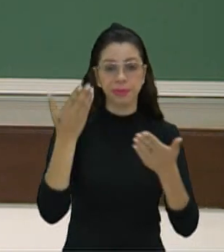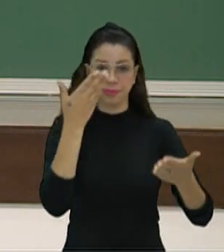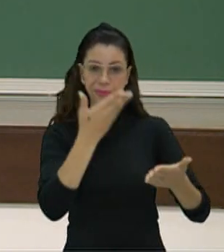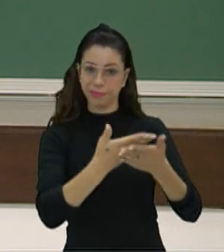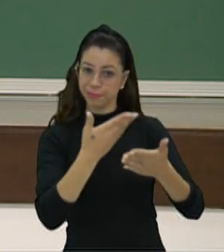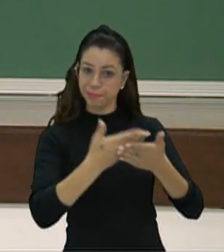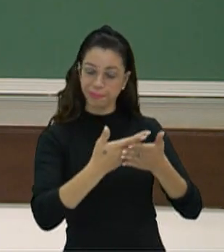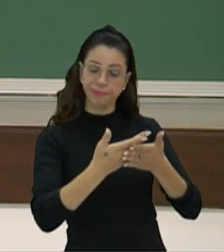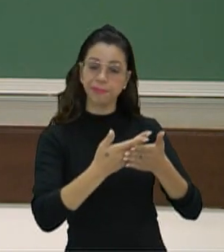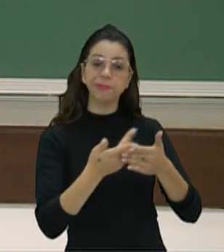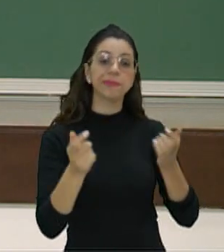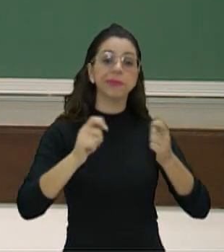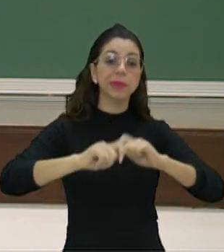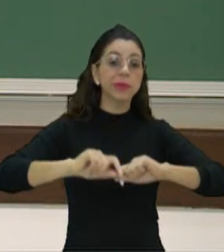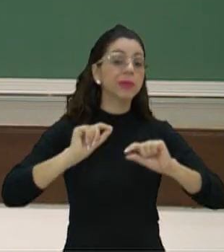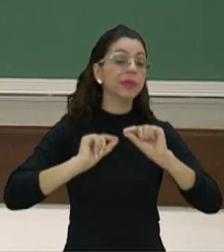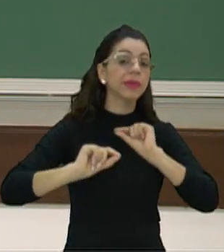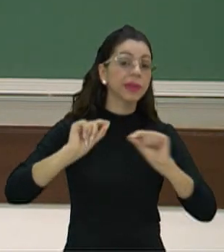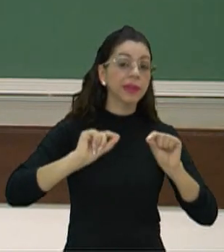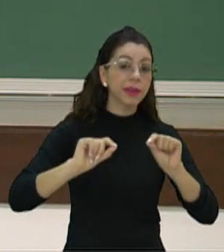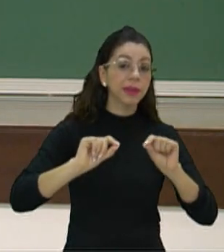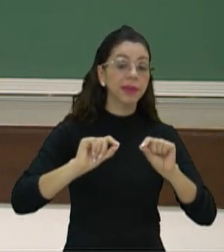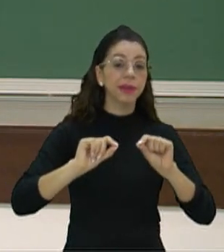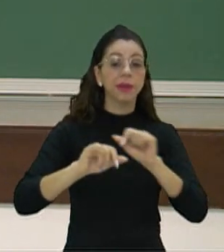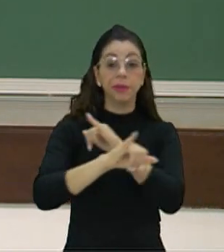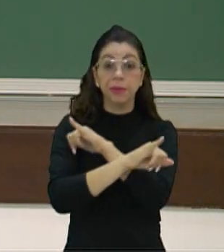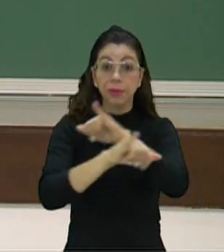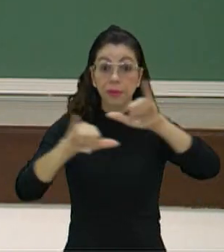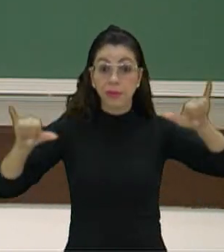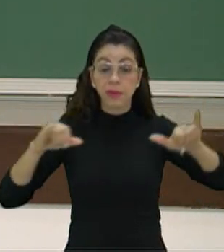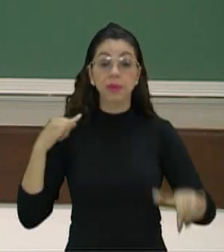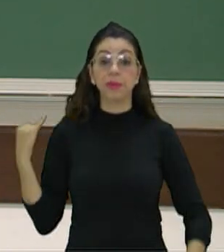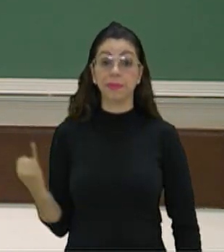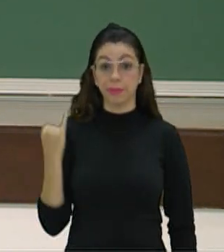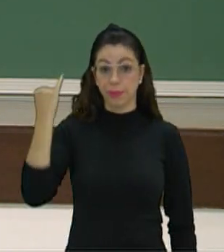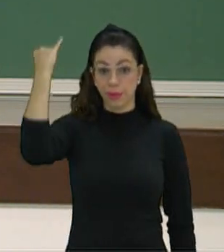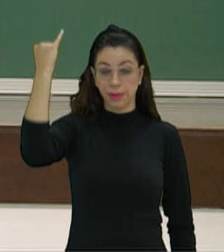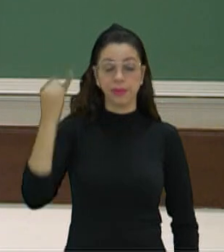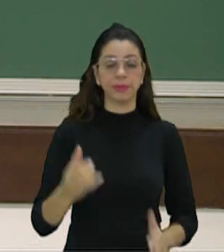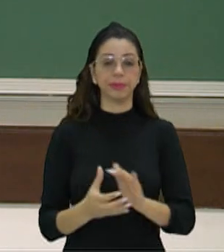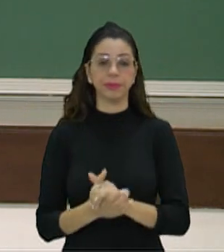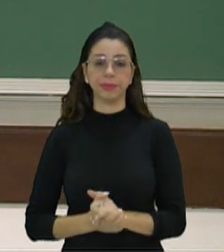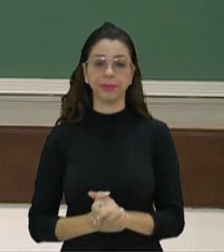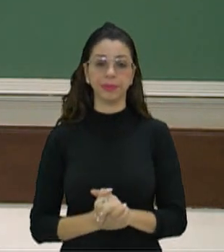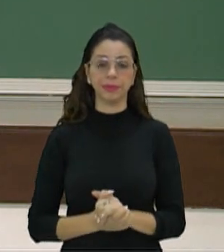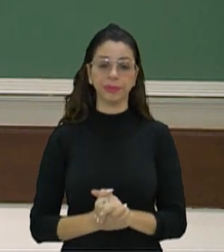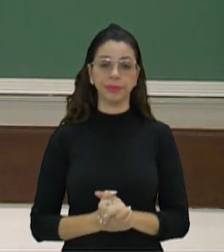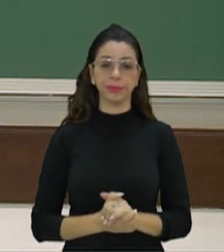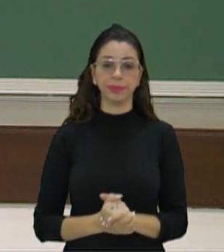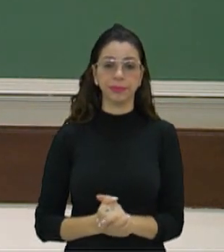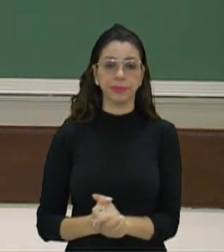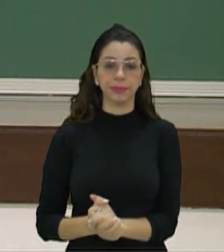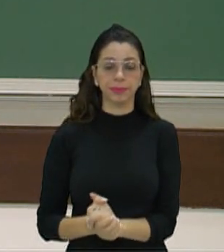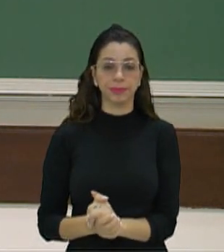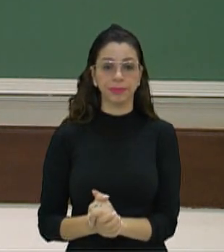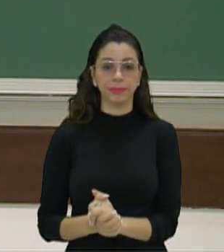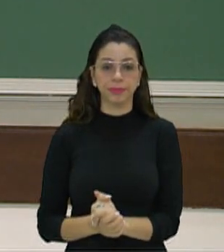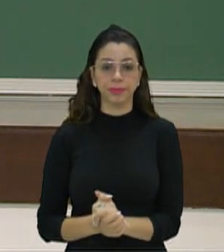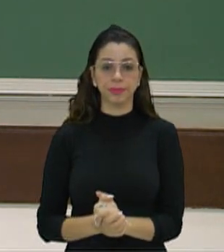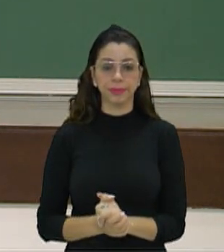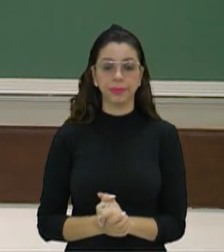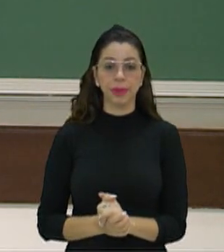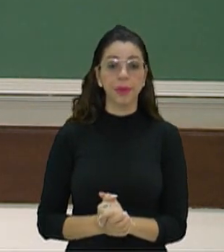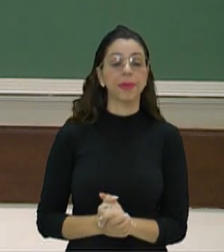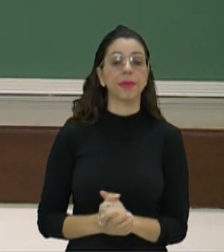aulas aqui, né, detalhadamente, vamos só dar aqueles recadinhos importantes aqui. Então segue comigo aqui, ó. Algumas coisas importantes pra gente